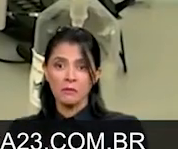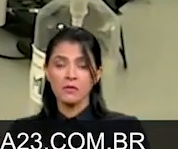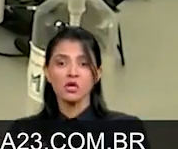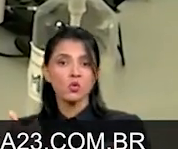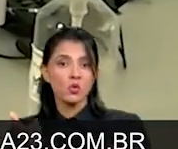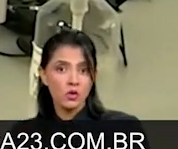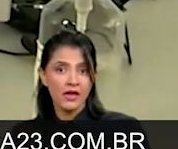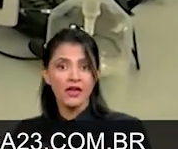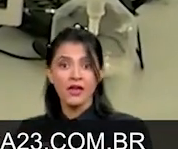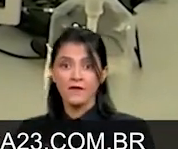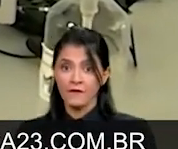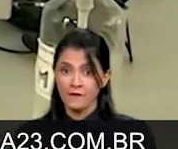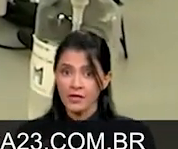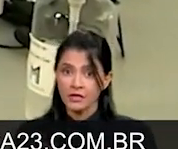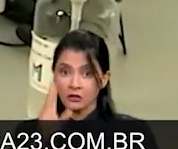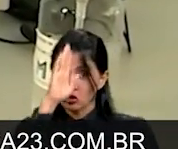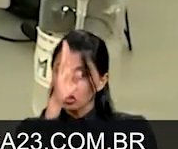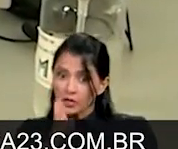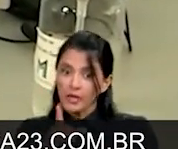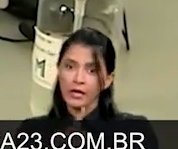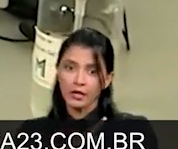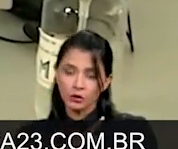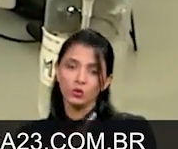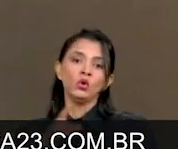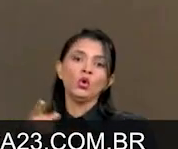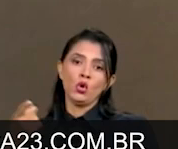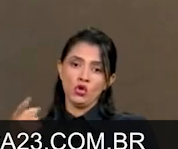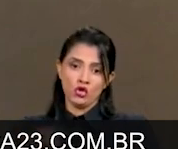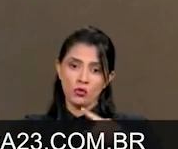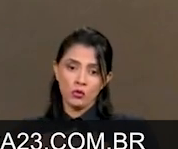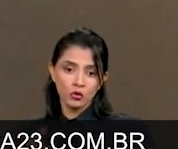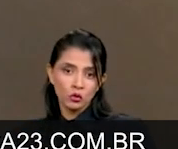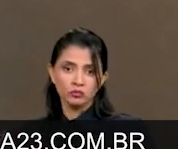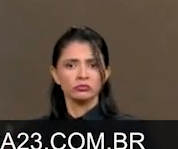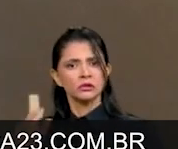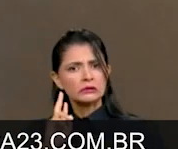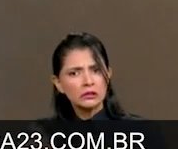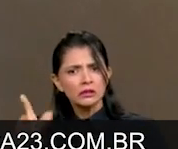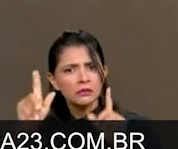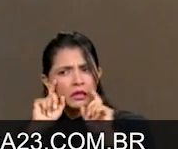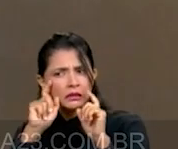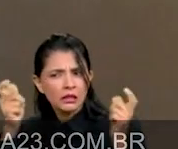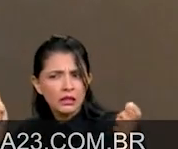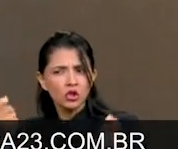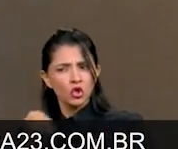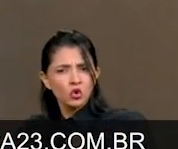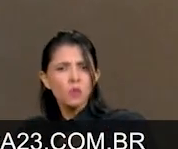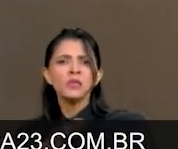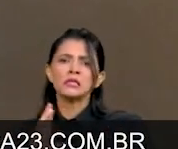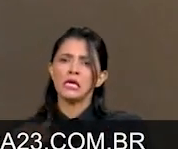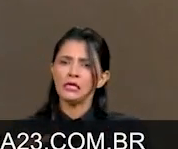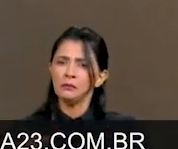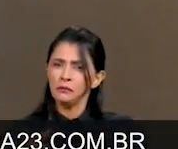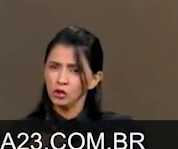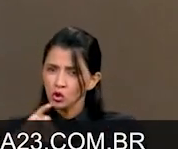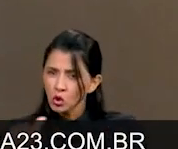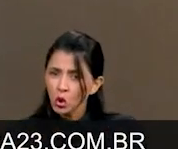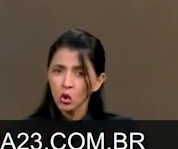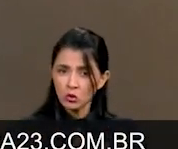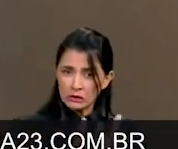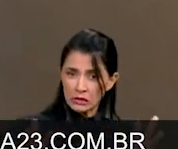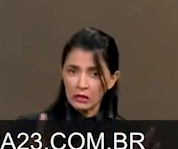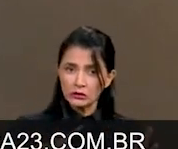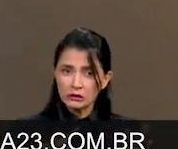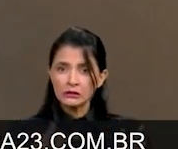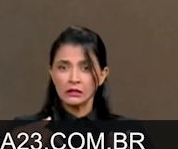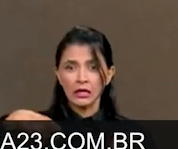espaços com venda direta de produtos, os marketplaces. Ficar sempre atento ao número de CNPJ, para ver se o site tem aquele cadeadozinho